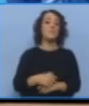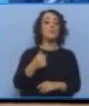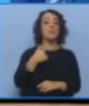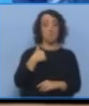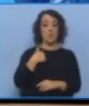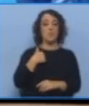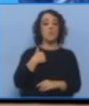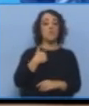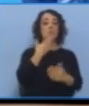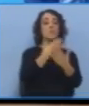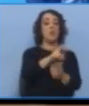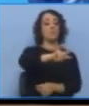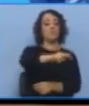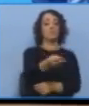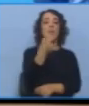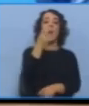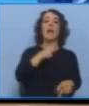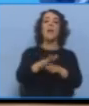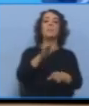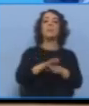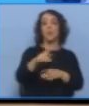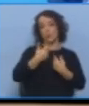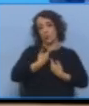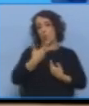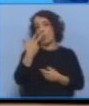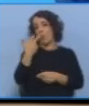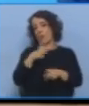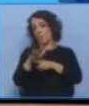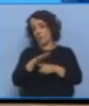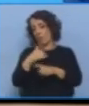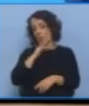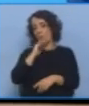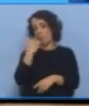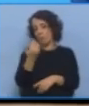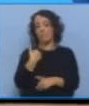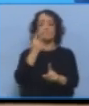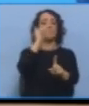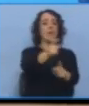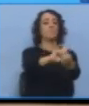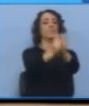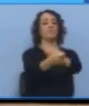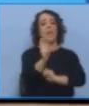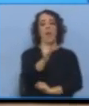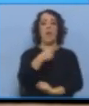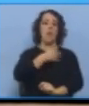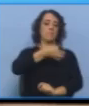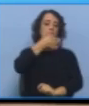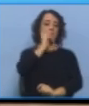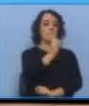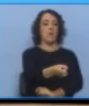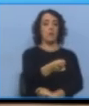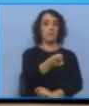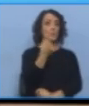vocês carpinteiros de almas, porque eu sou carpinteiro e, portanto, eu domino esse tema e eu vou usar esse tema e é assim que eu vou comunicar convosco, mas